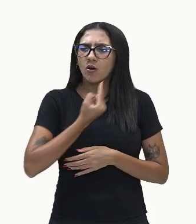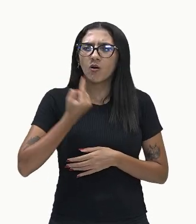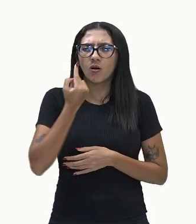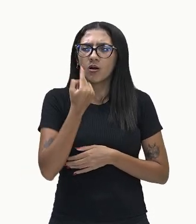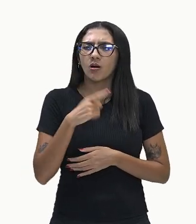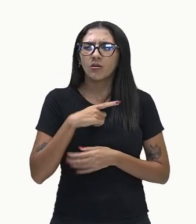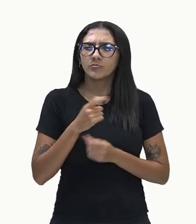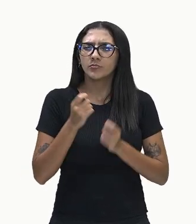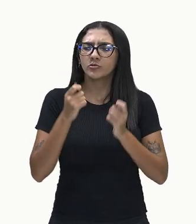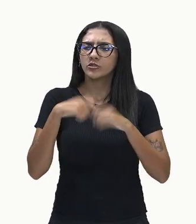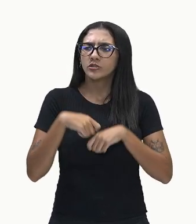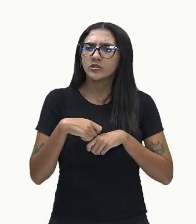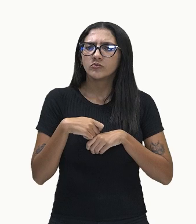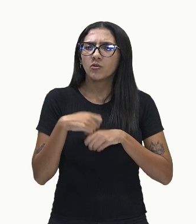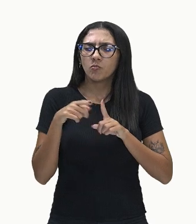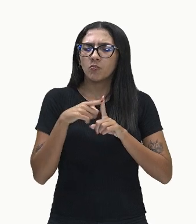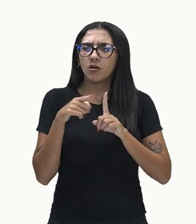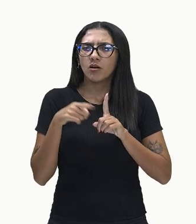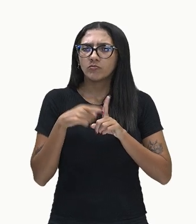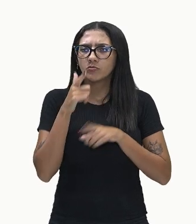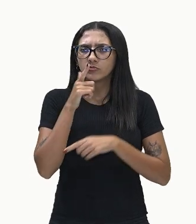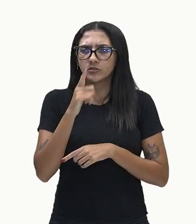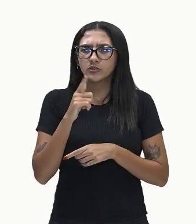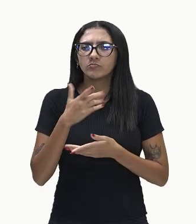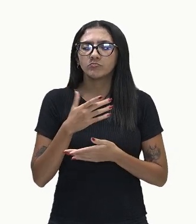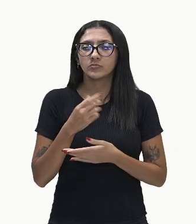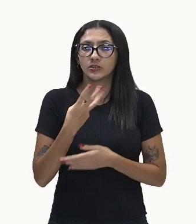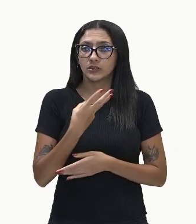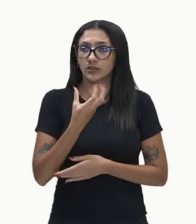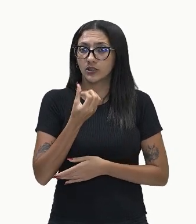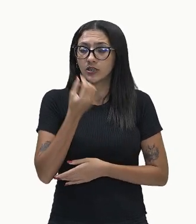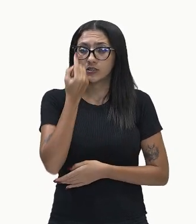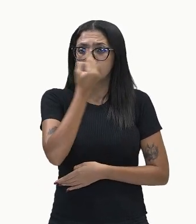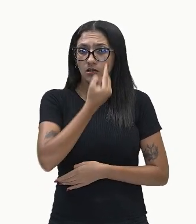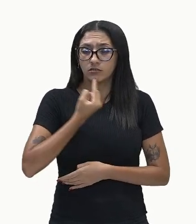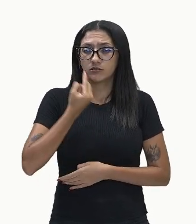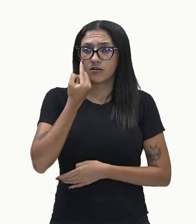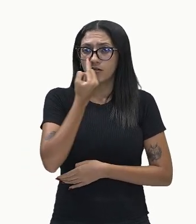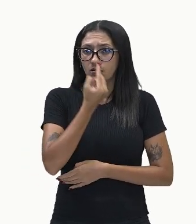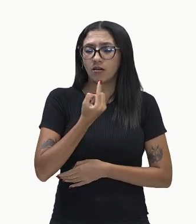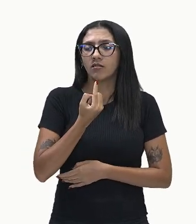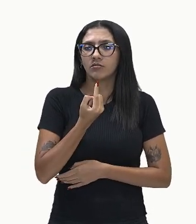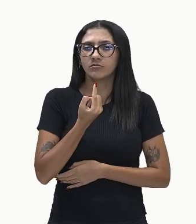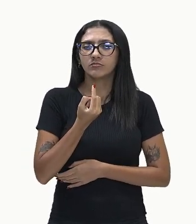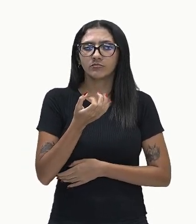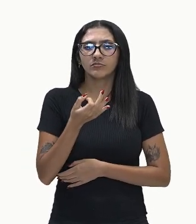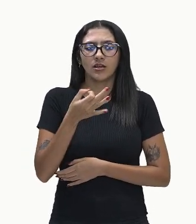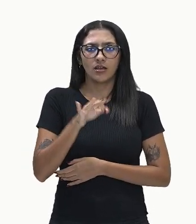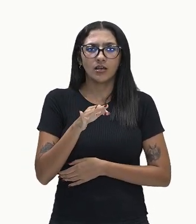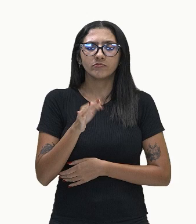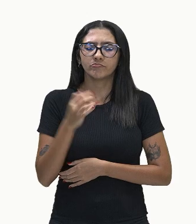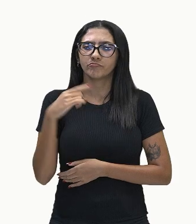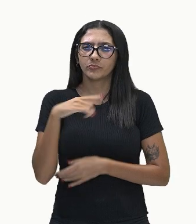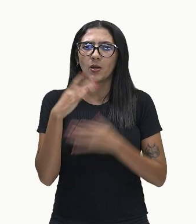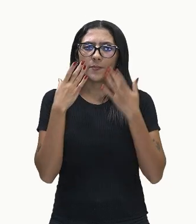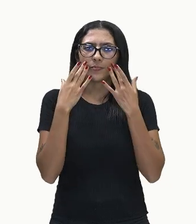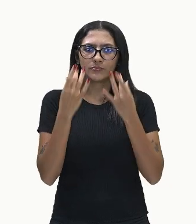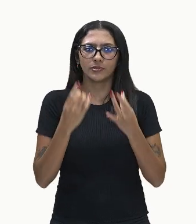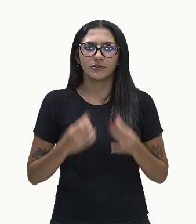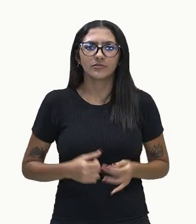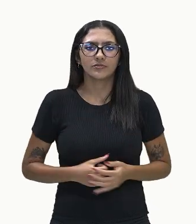ser fecundado? 36 horas, professora. Muito bem, estou gostando, vocês estão prestando